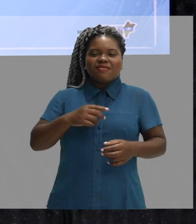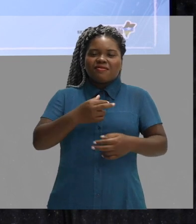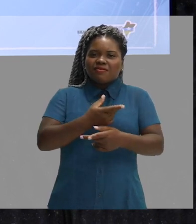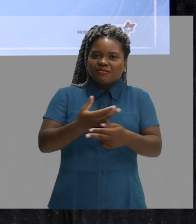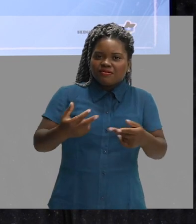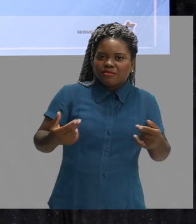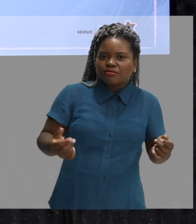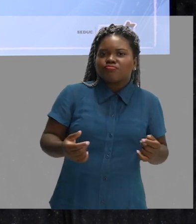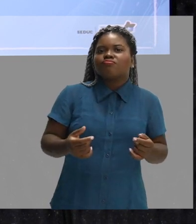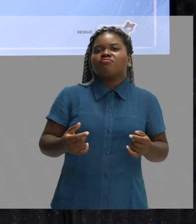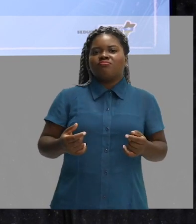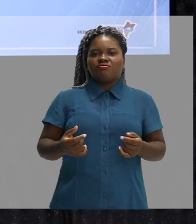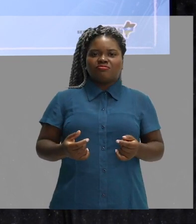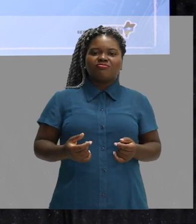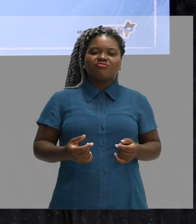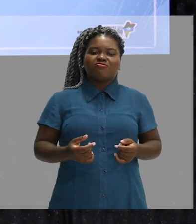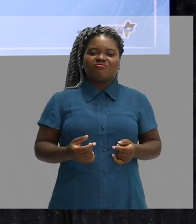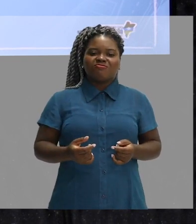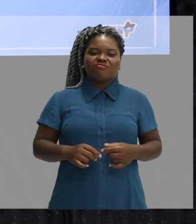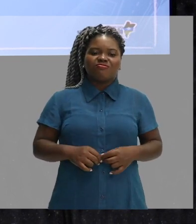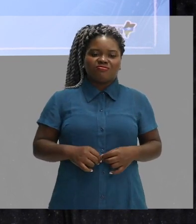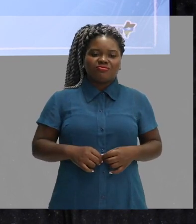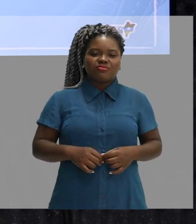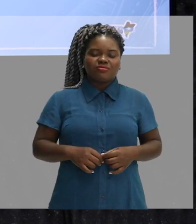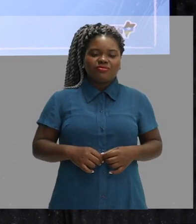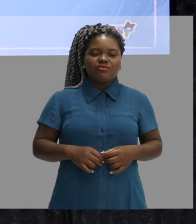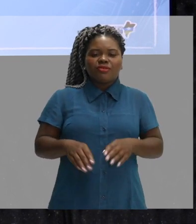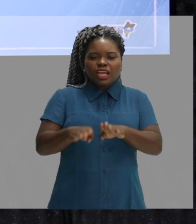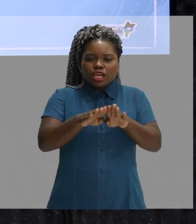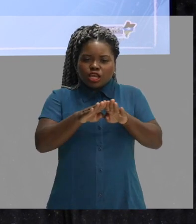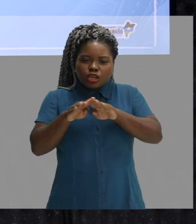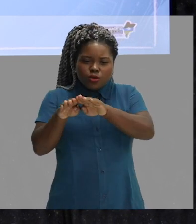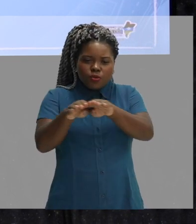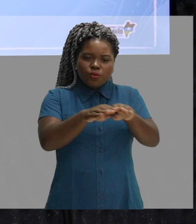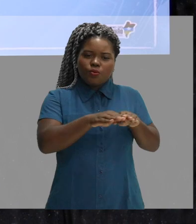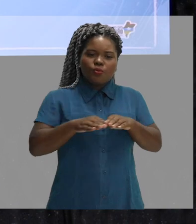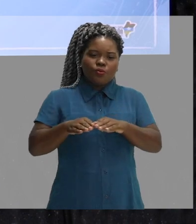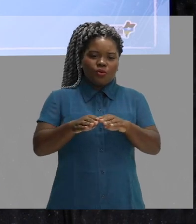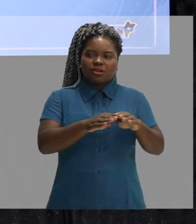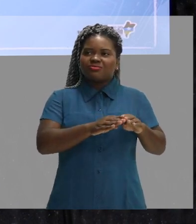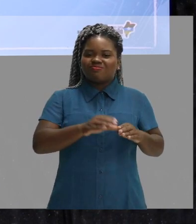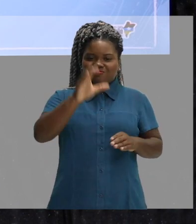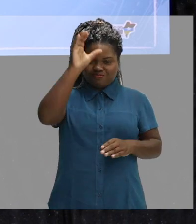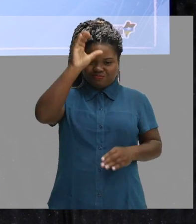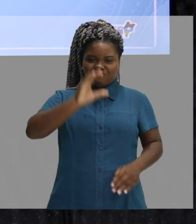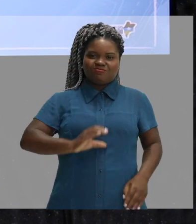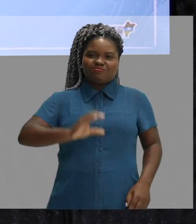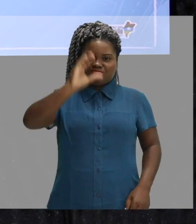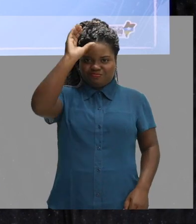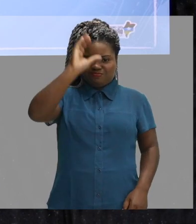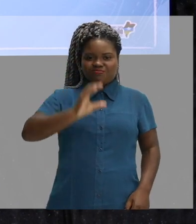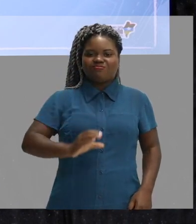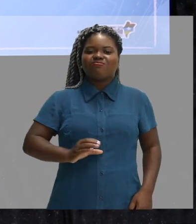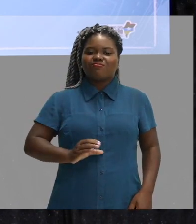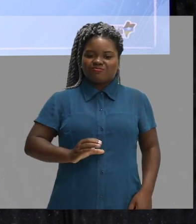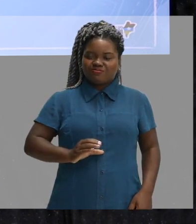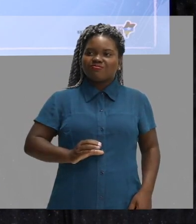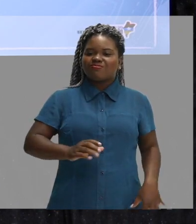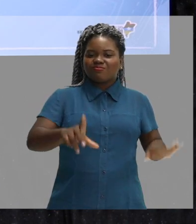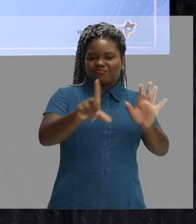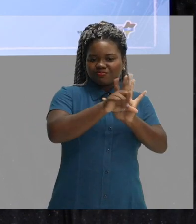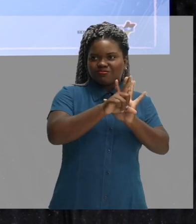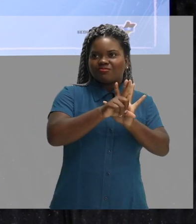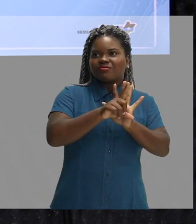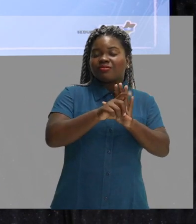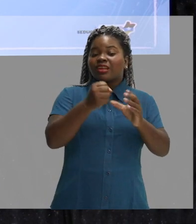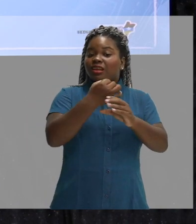defendido pelo liberalismo político. Igualdade dos cidadãos perante as leis. Essa característica já existia